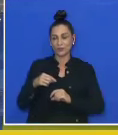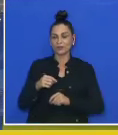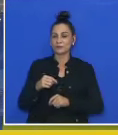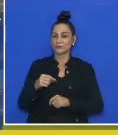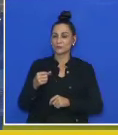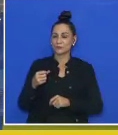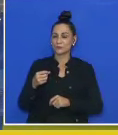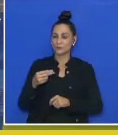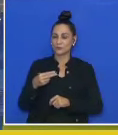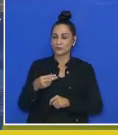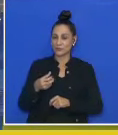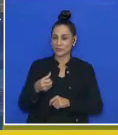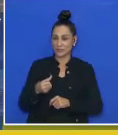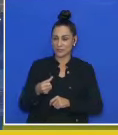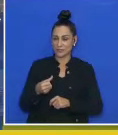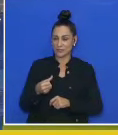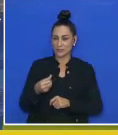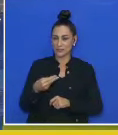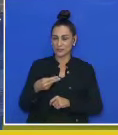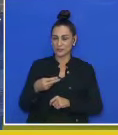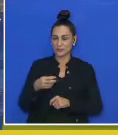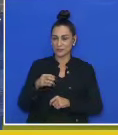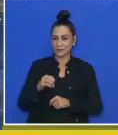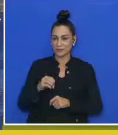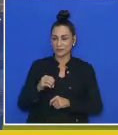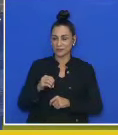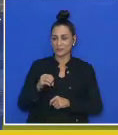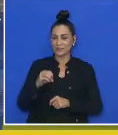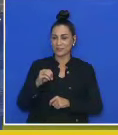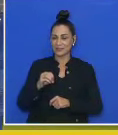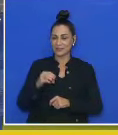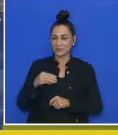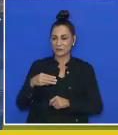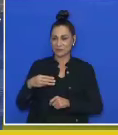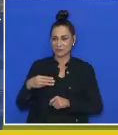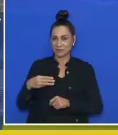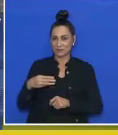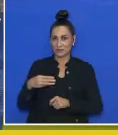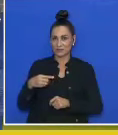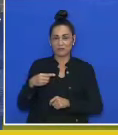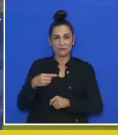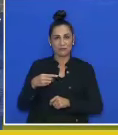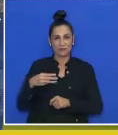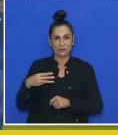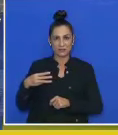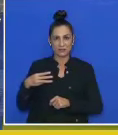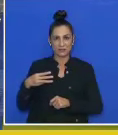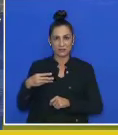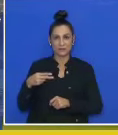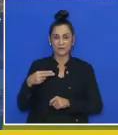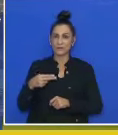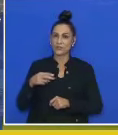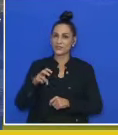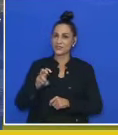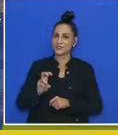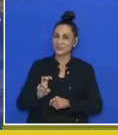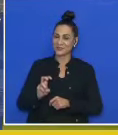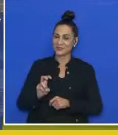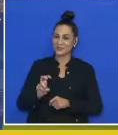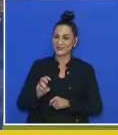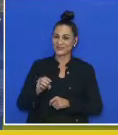sorteadas. 26, 20, 03, 13,